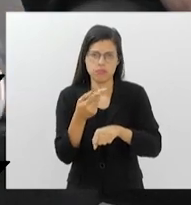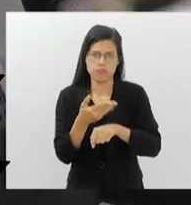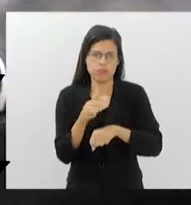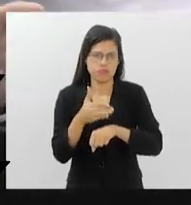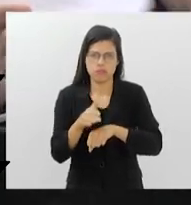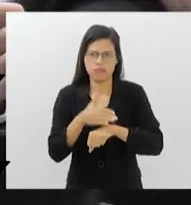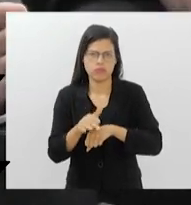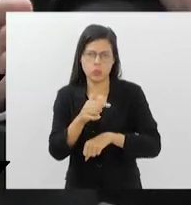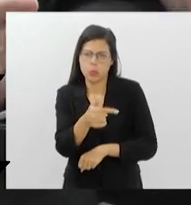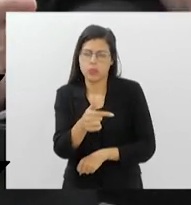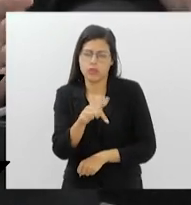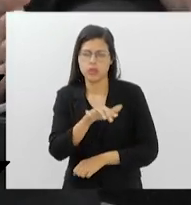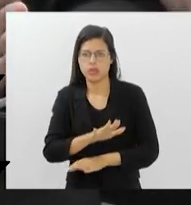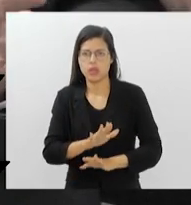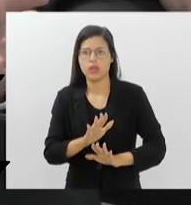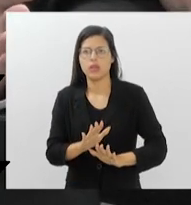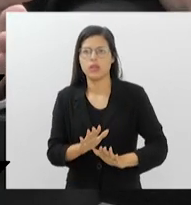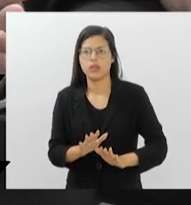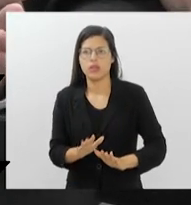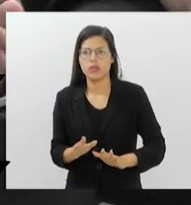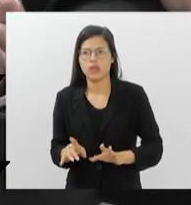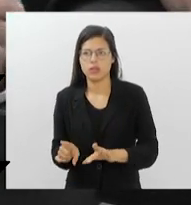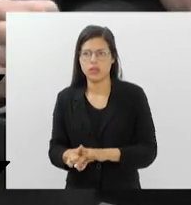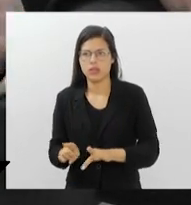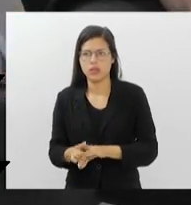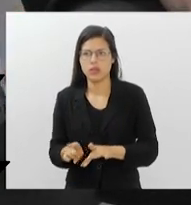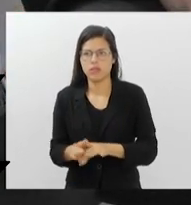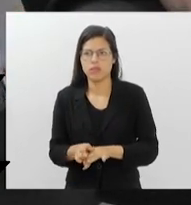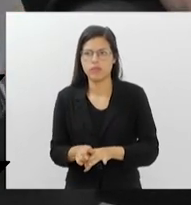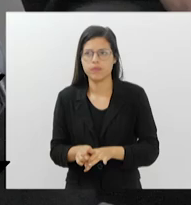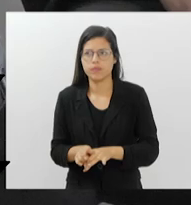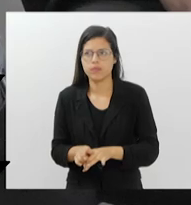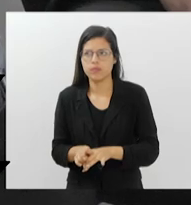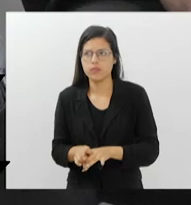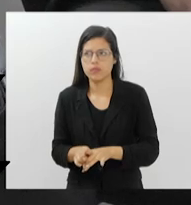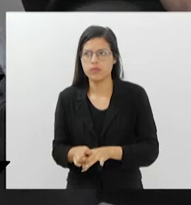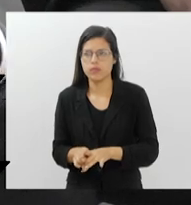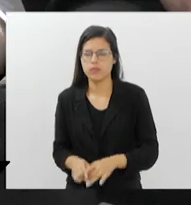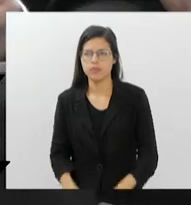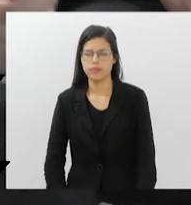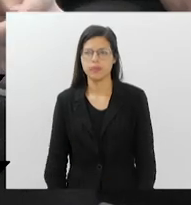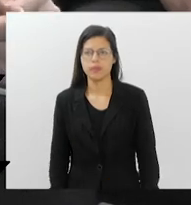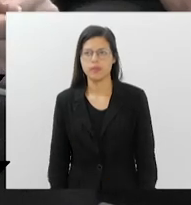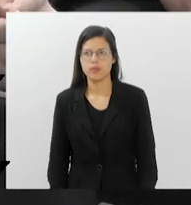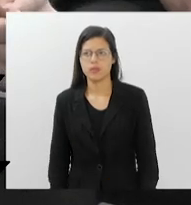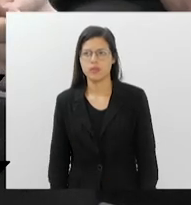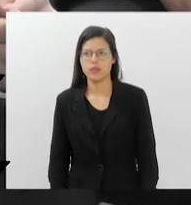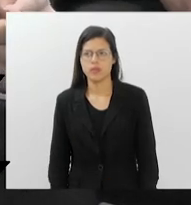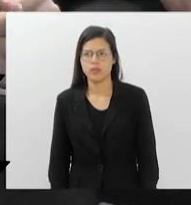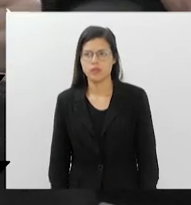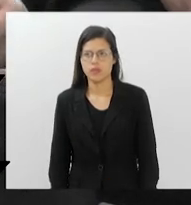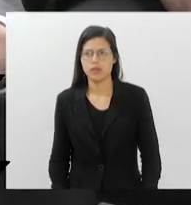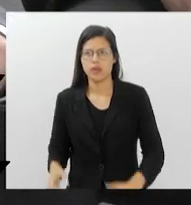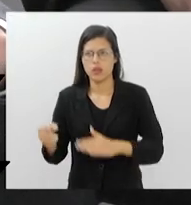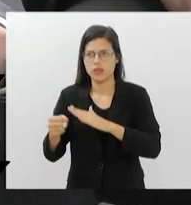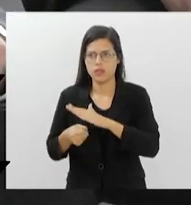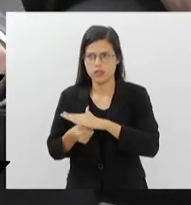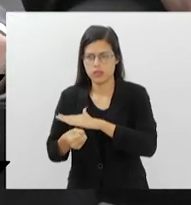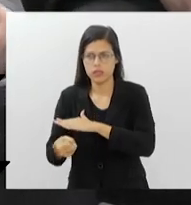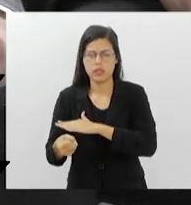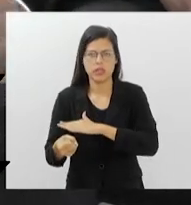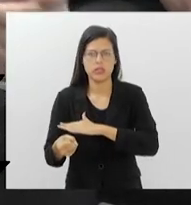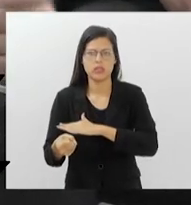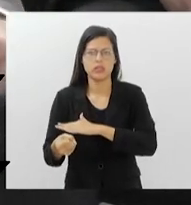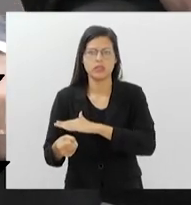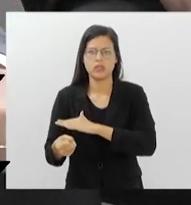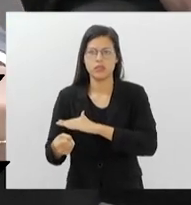eh eh e nem legitima as internações irregulares